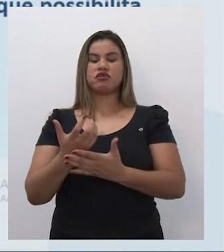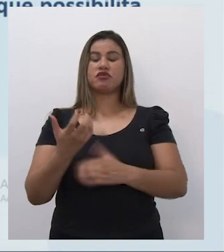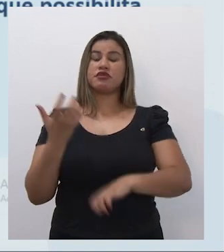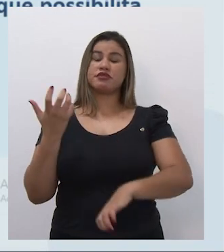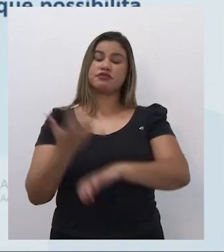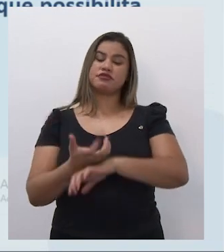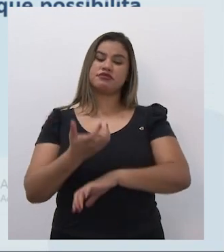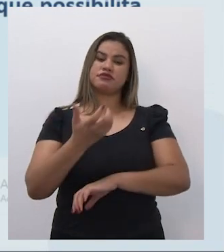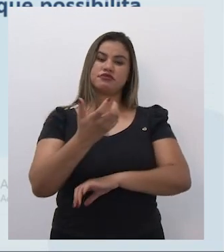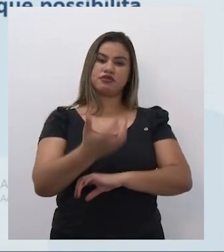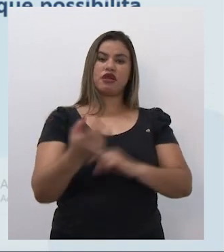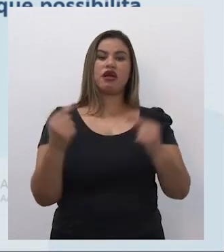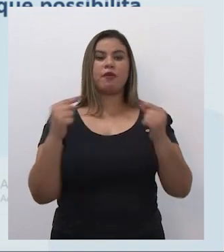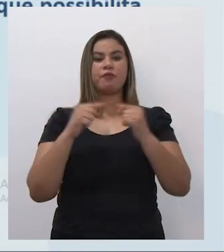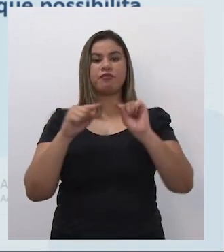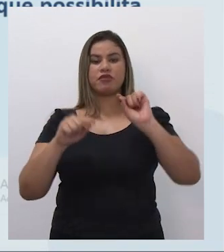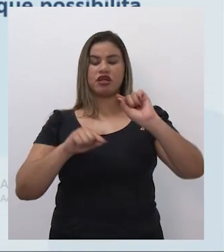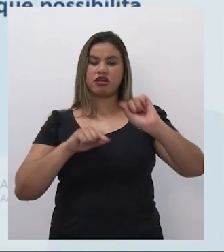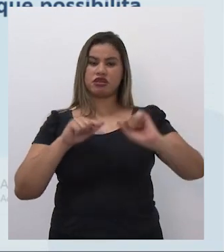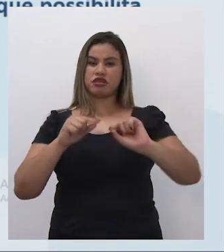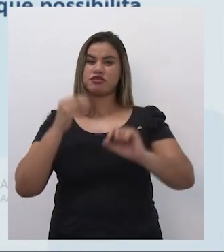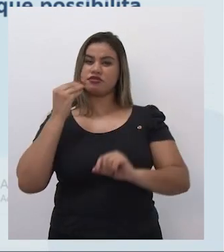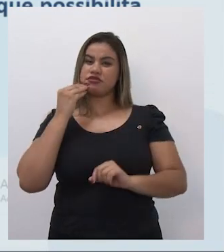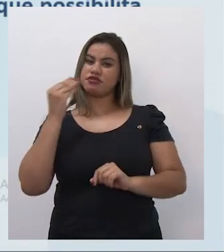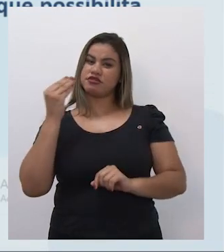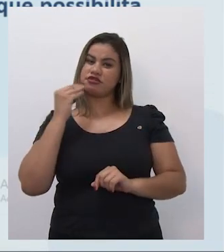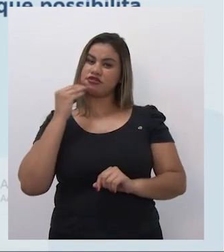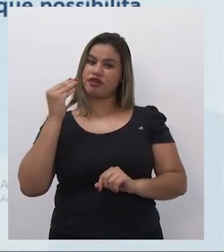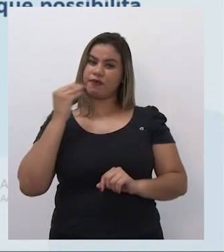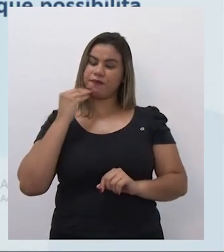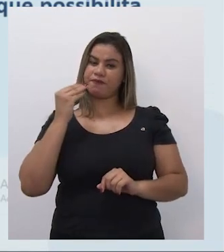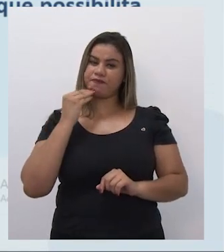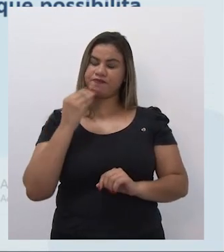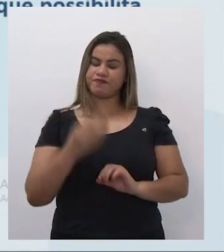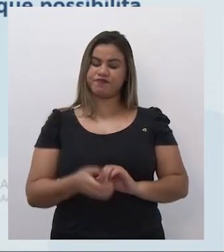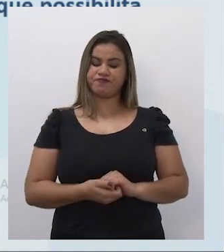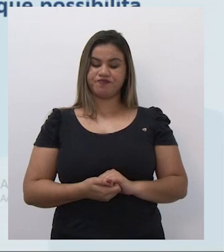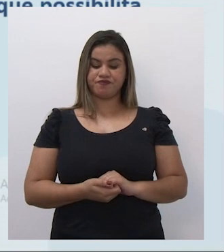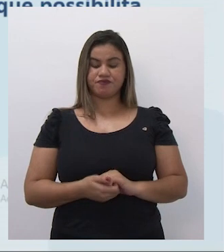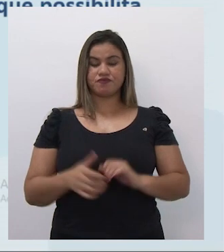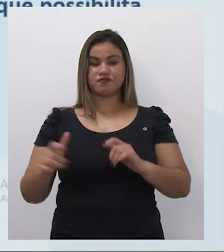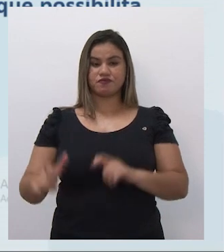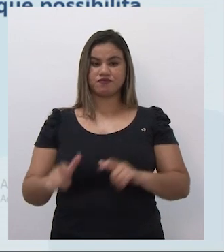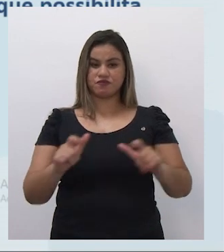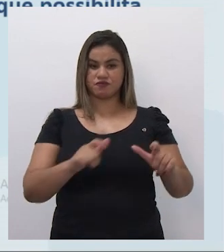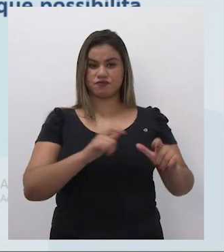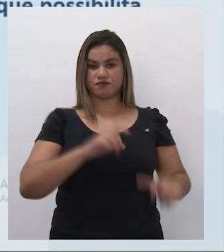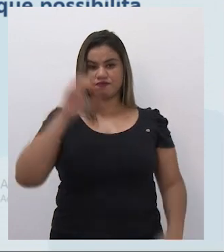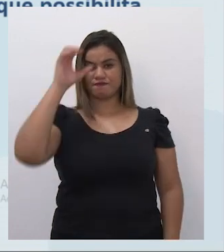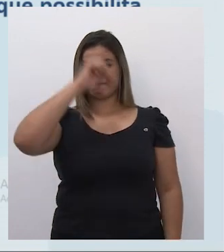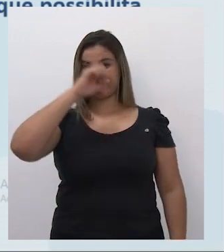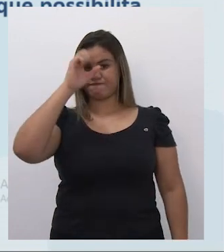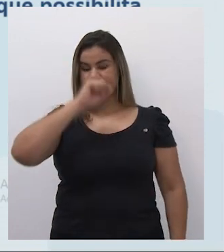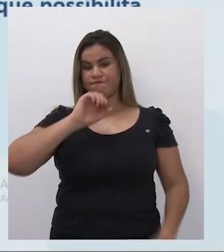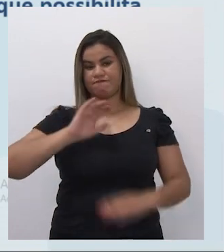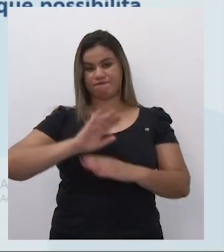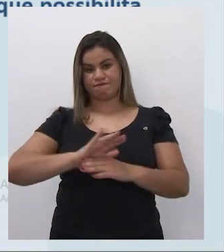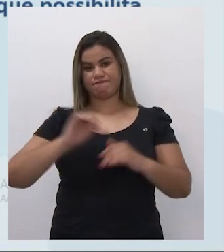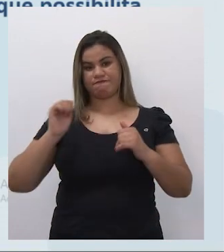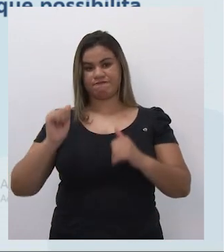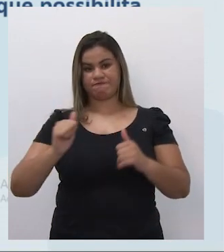na tentativa de garantir que esses ambientes de aprendizagem estejam favoráveis